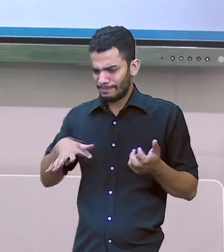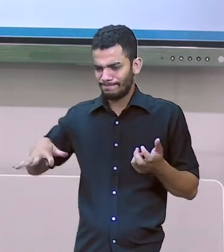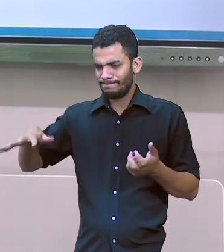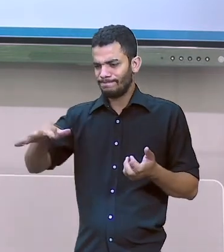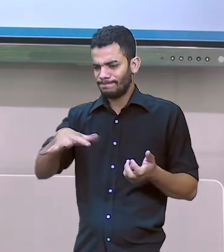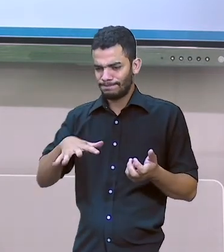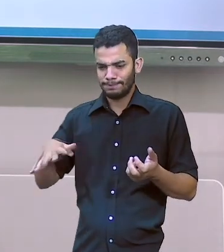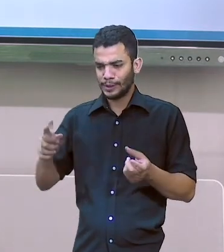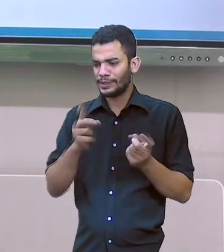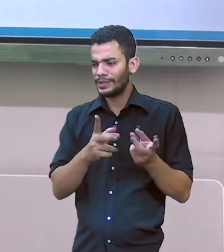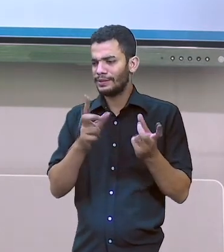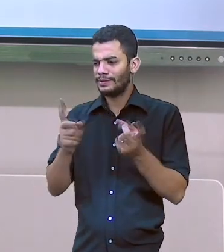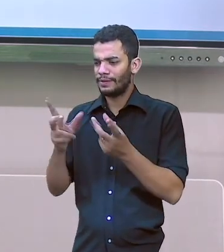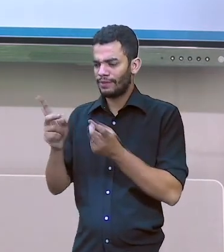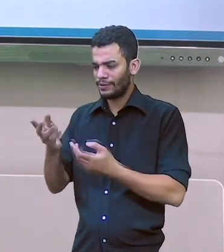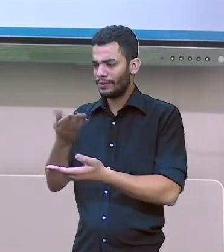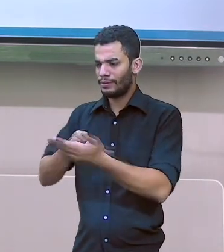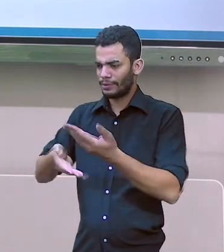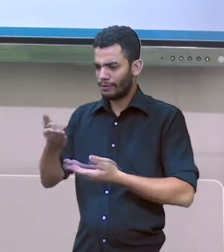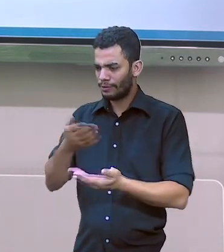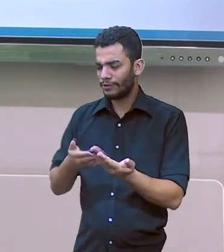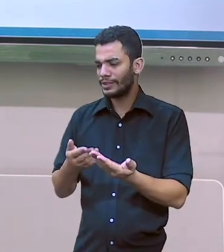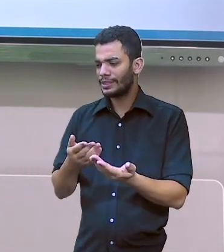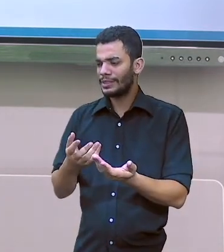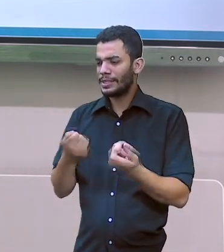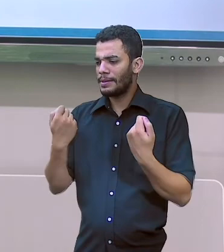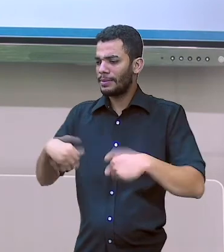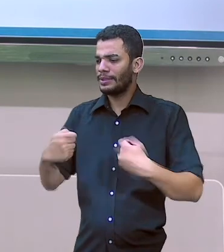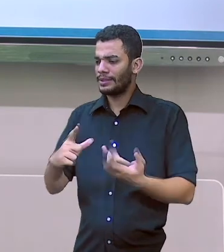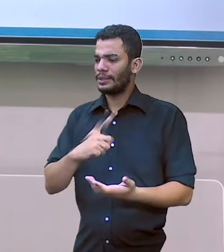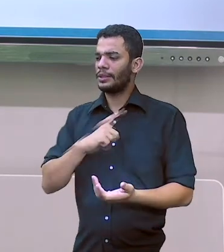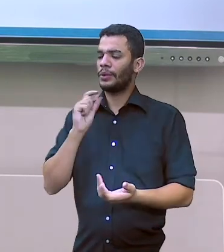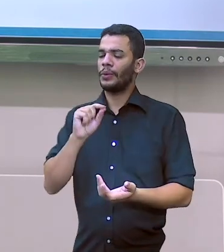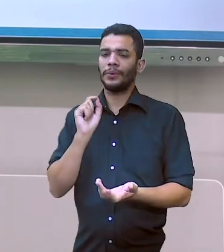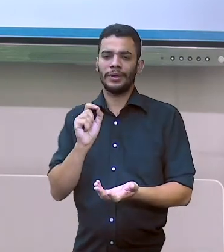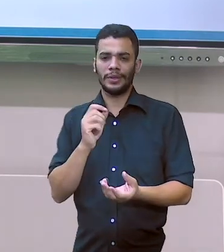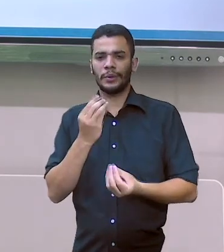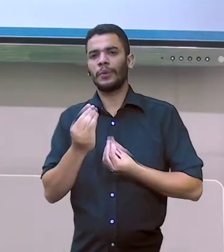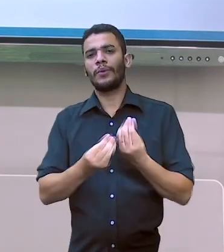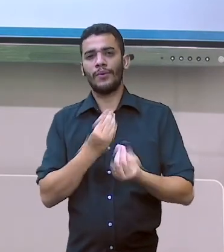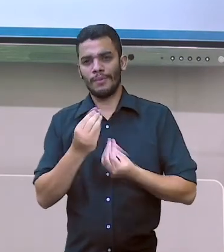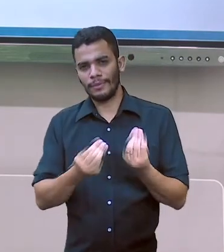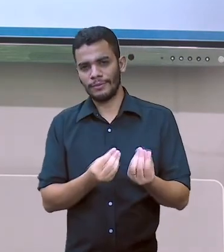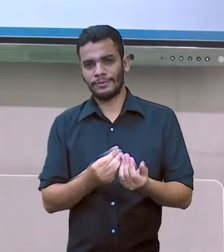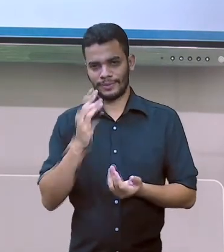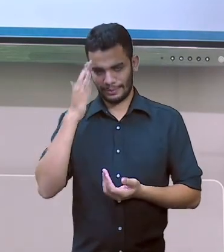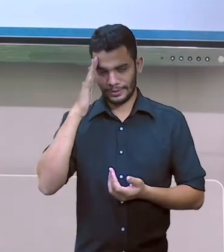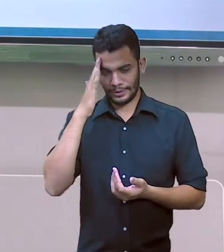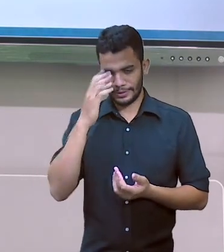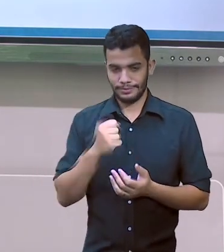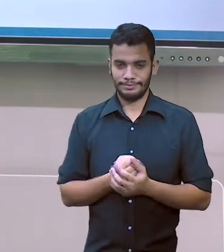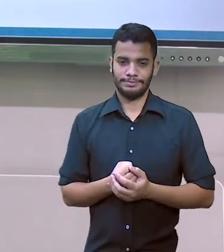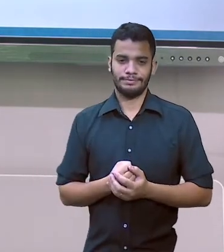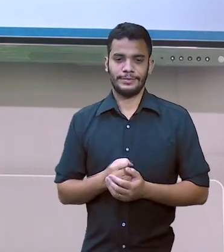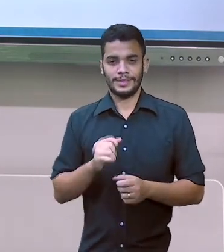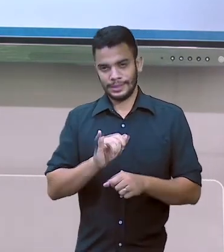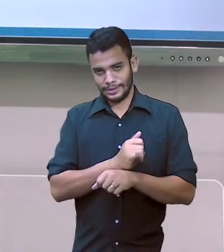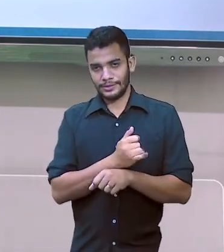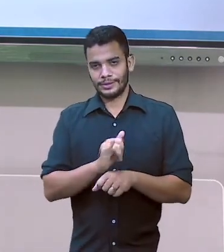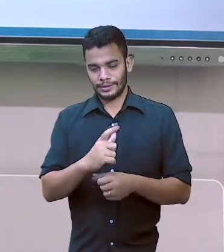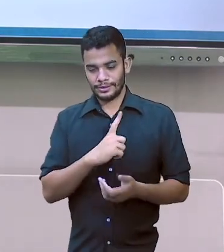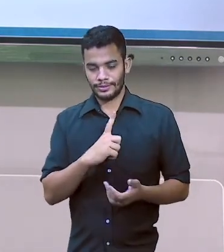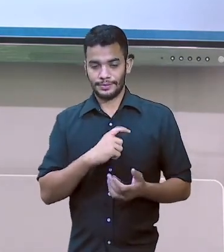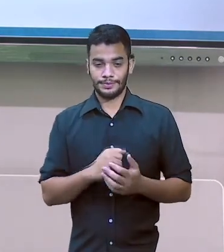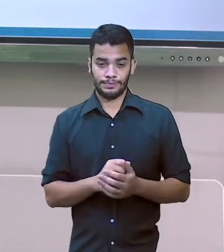que você venha a ser inserido nesse mercado. Ok? Mais uma vez,